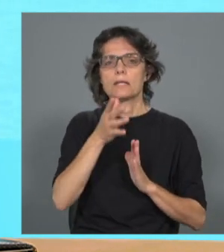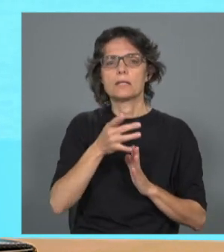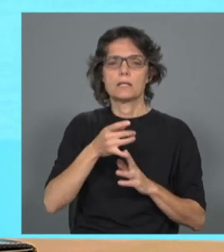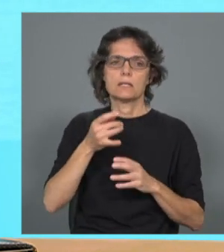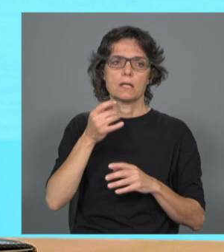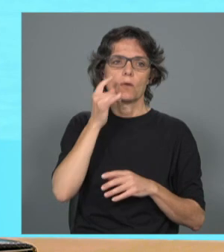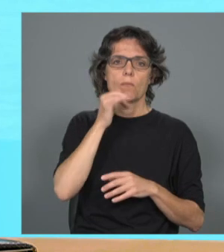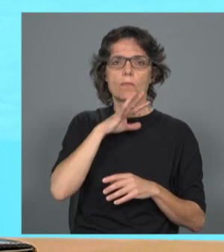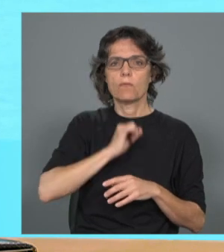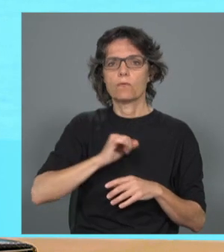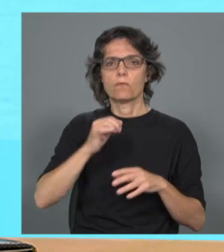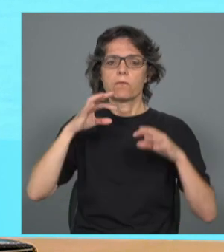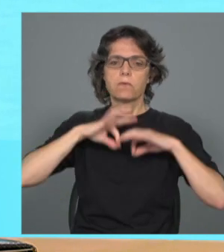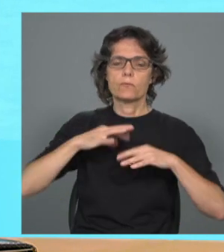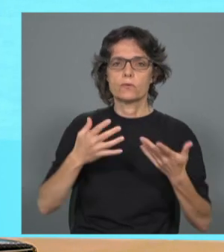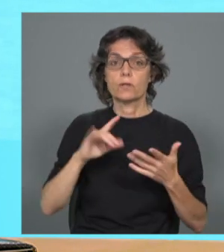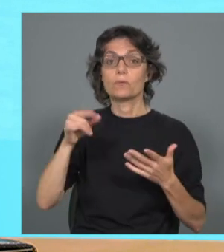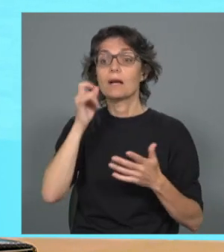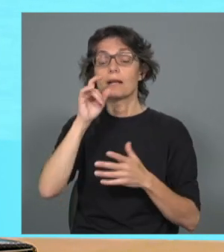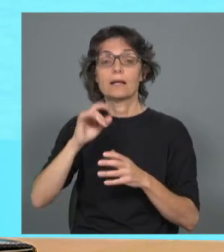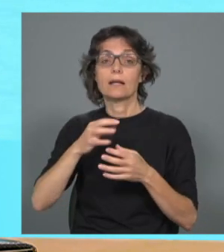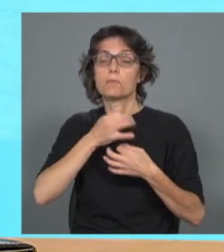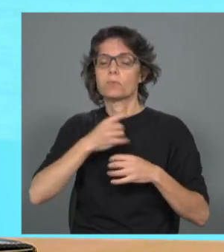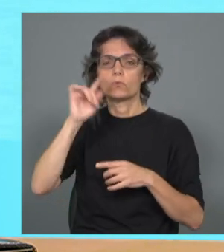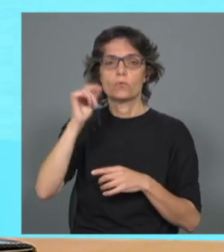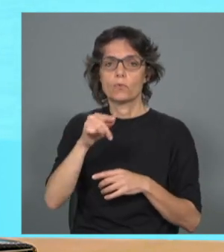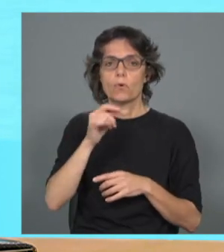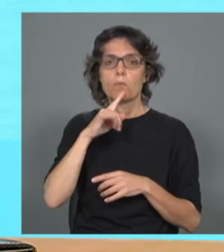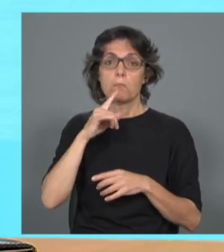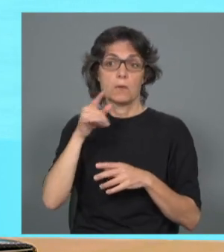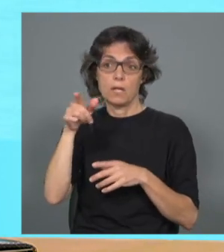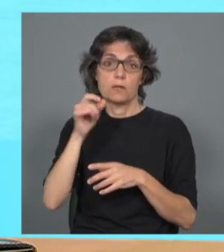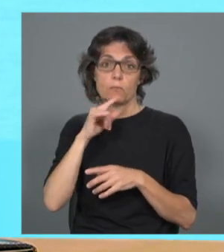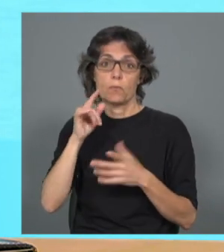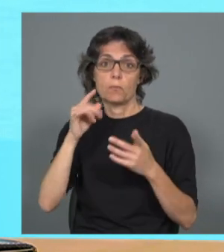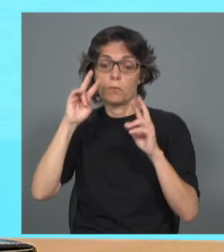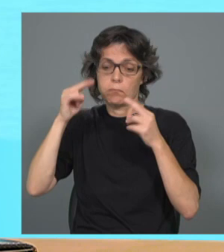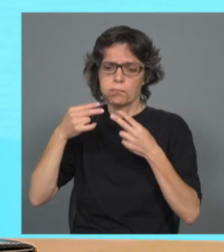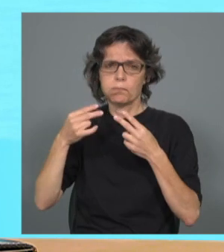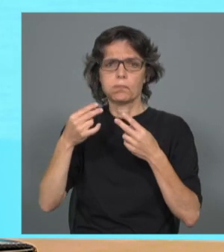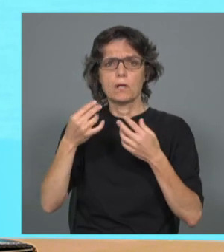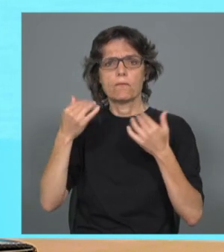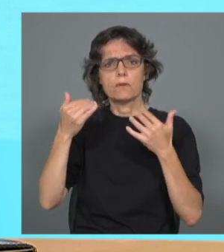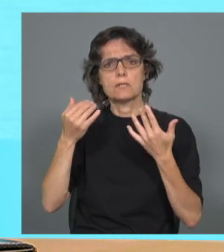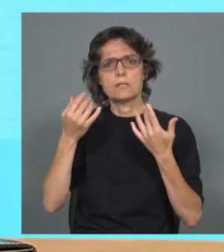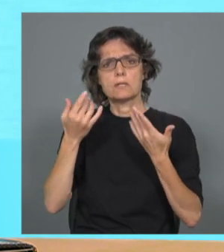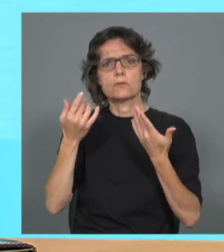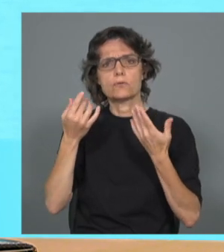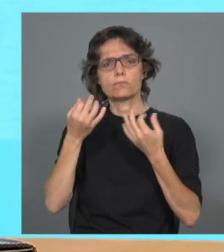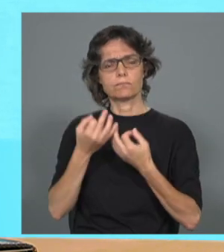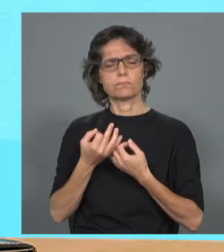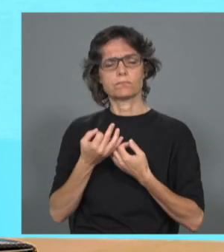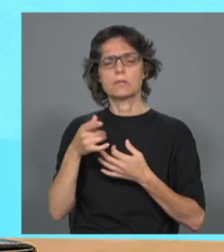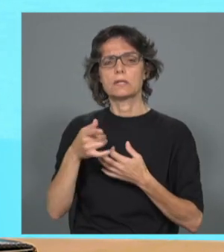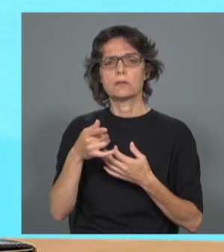crentes, que fazem inclusivamente exercícios de meditação, de exercícios espirituais, etc., fazem o